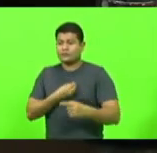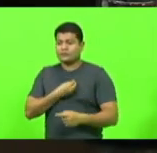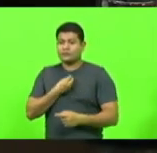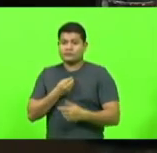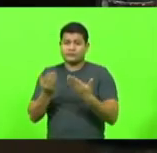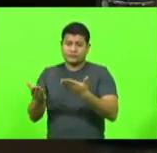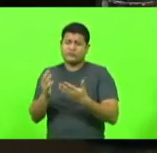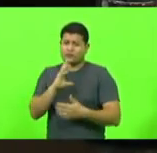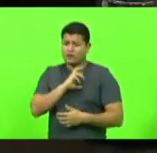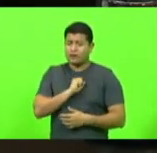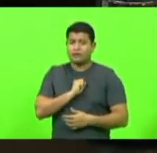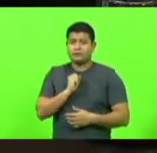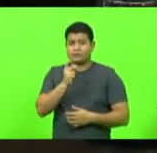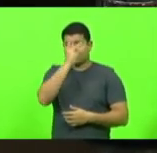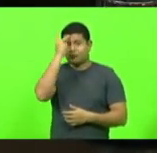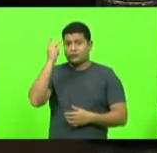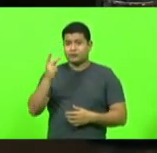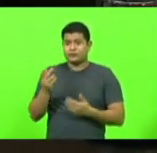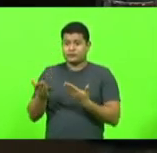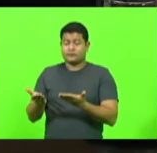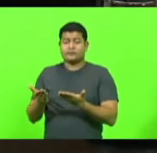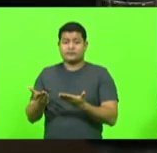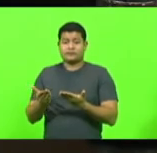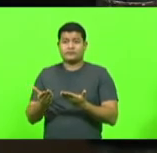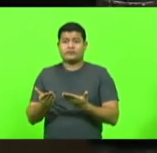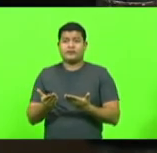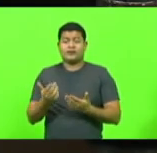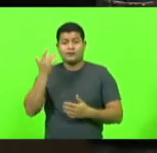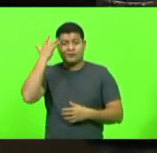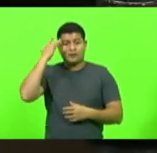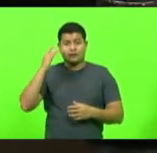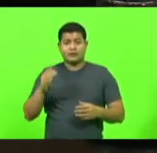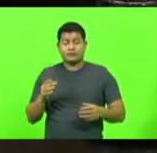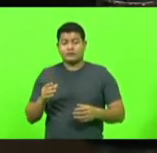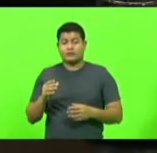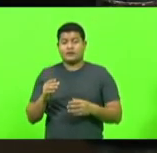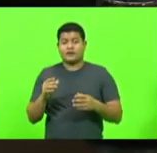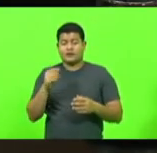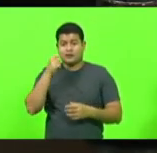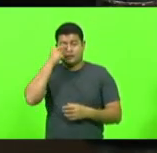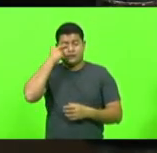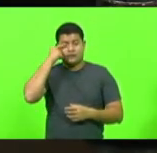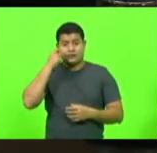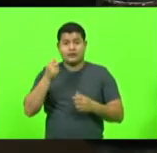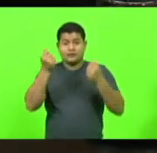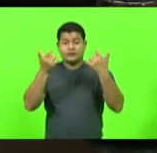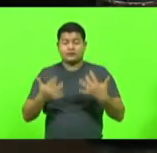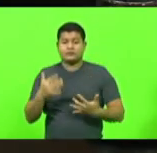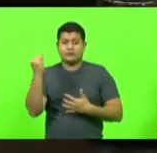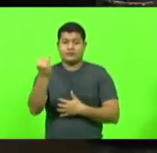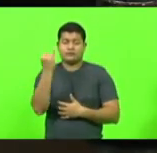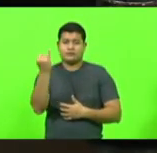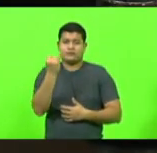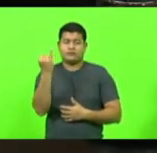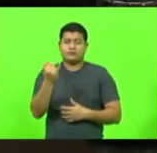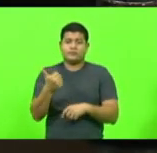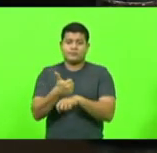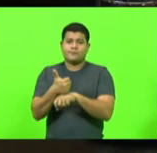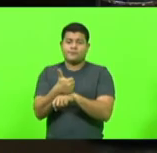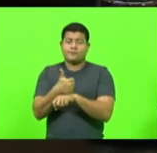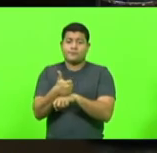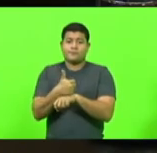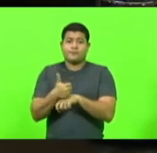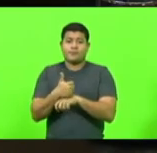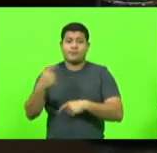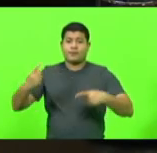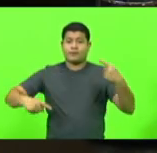é importante e resume a importância desses profissionais e desse debate, dessa